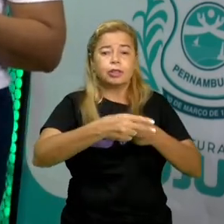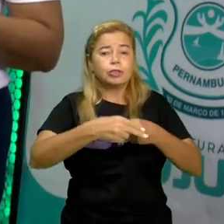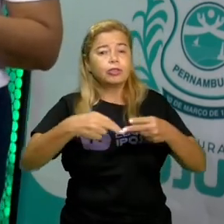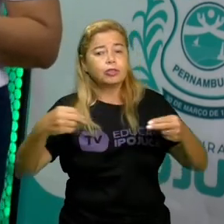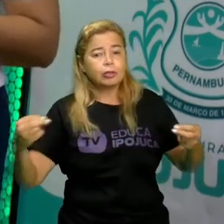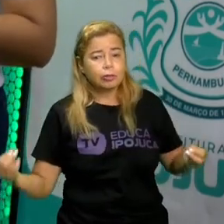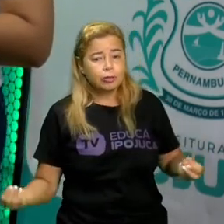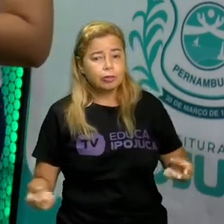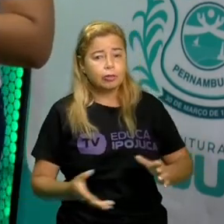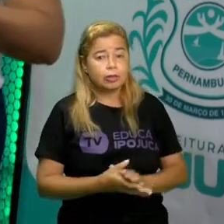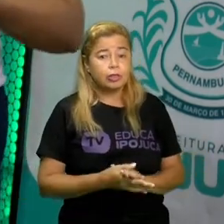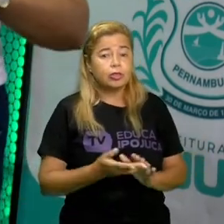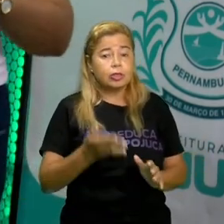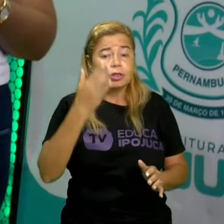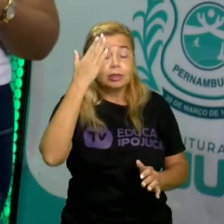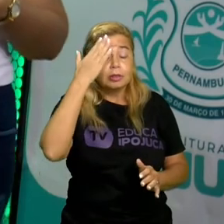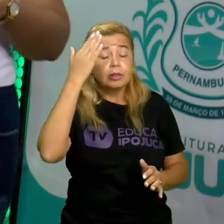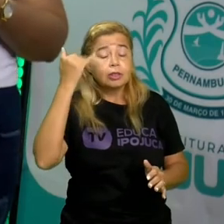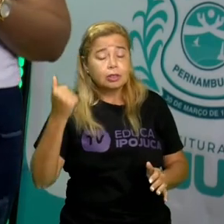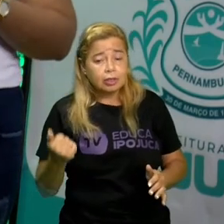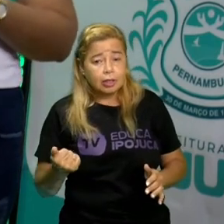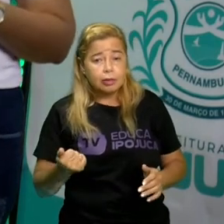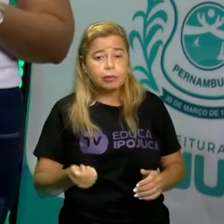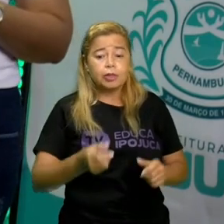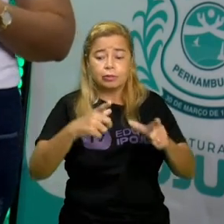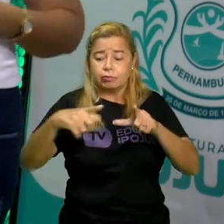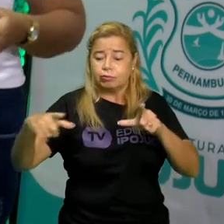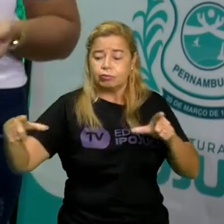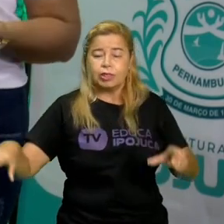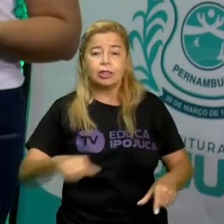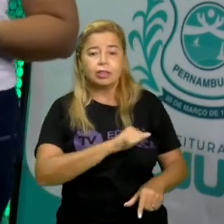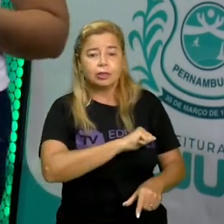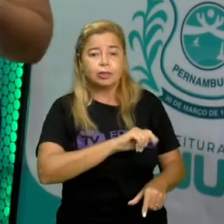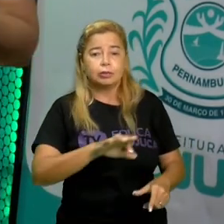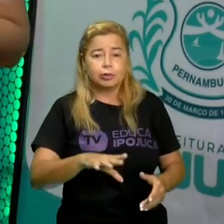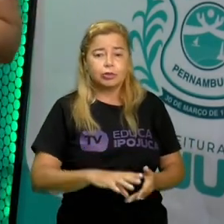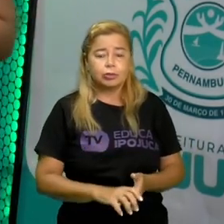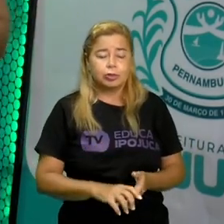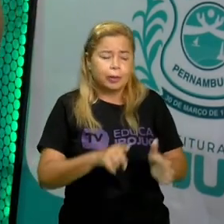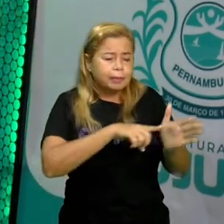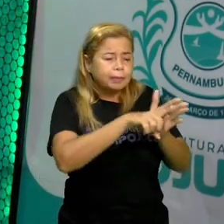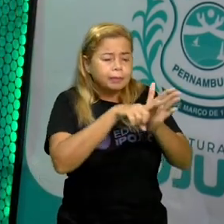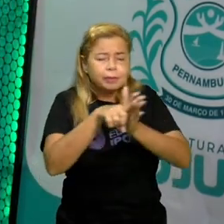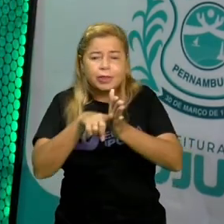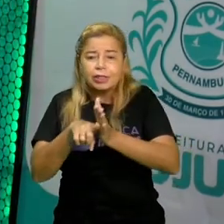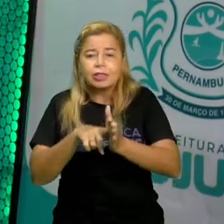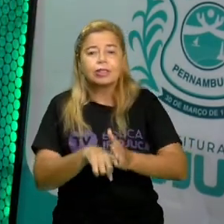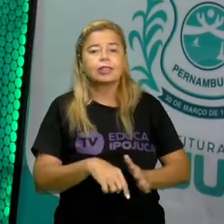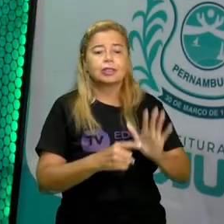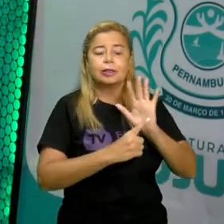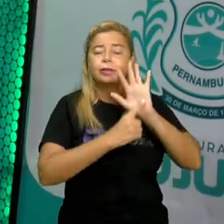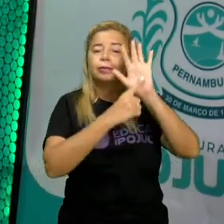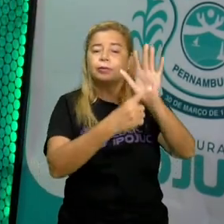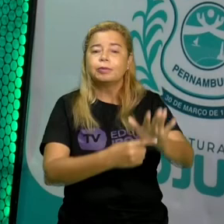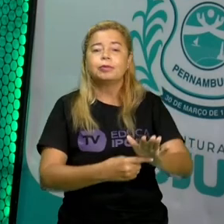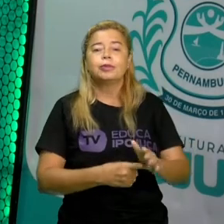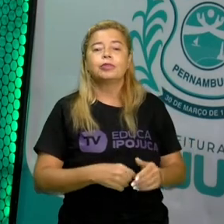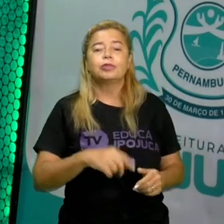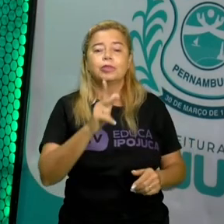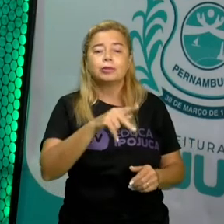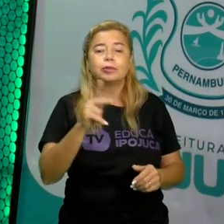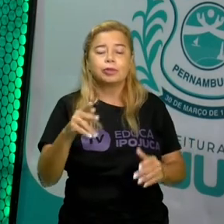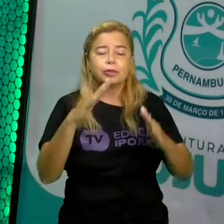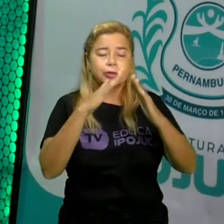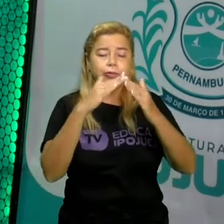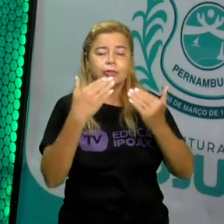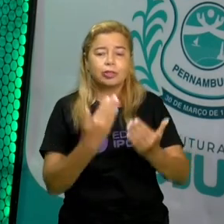qual seria a densidade demográfica daqui de Ipojuca, tá bom? Pesquisa, mostra para a professora na escola, tá? E diga